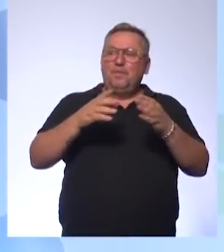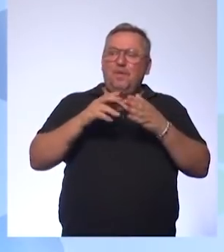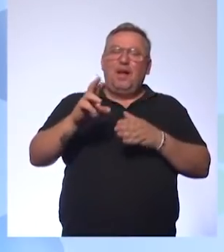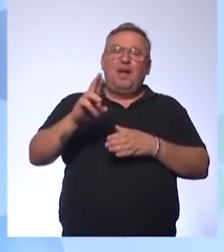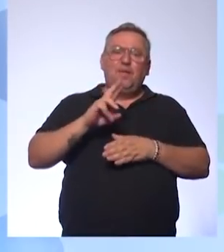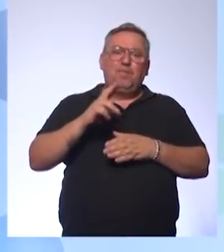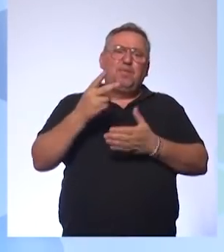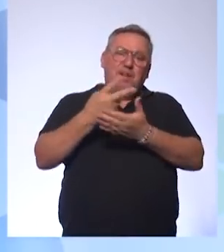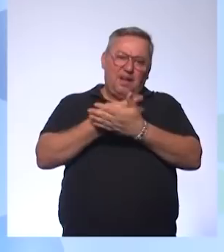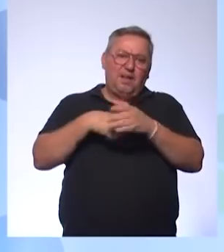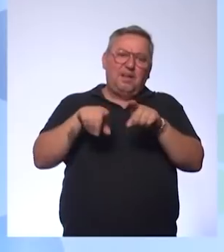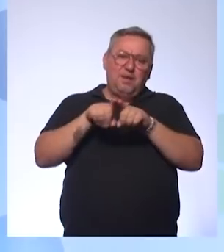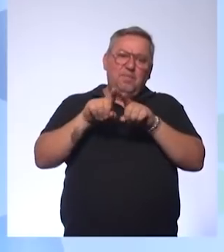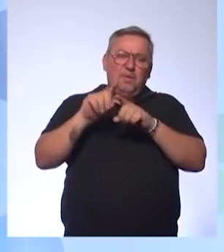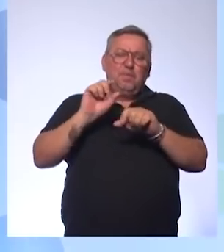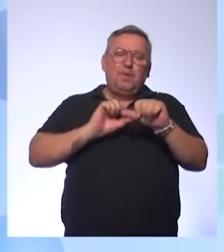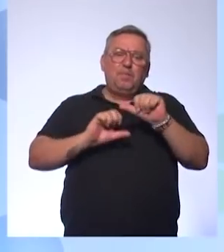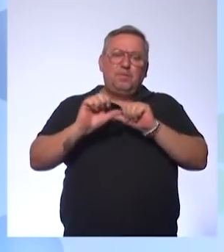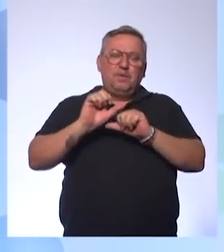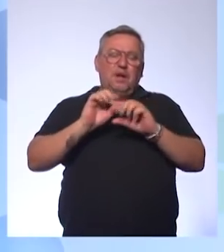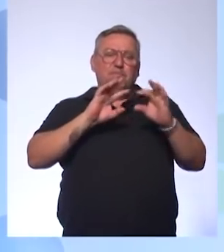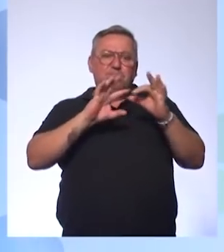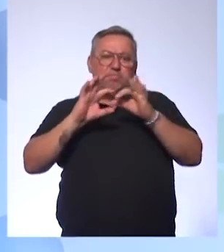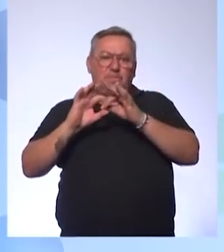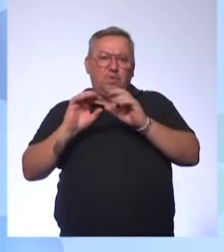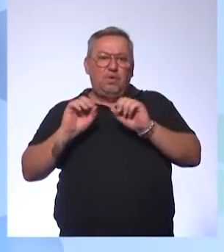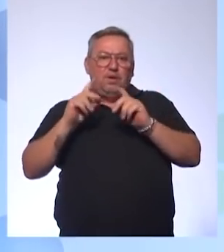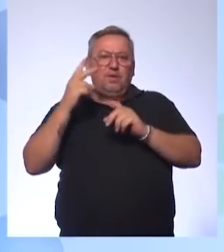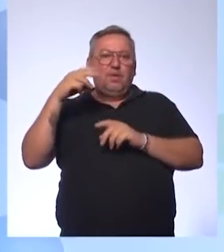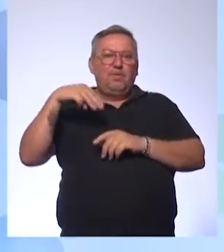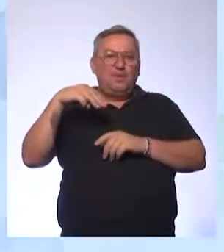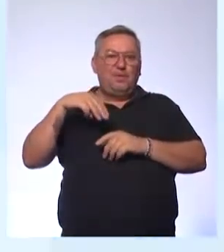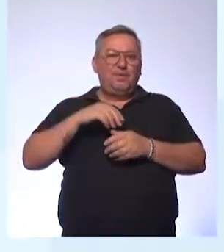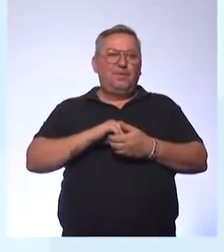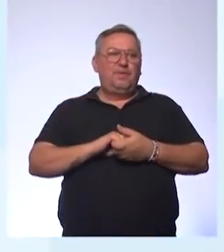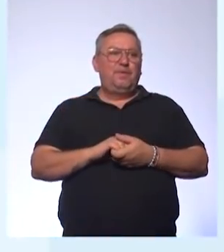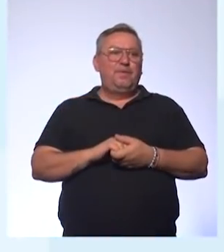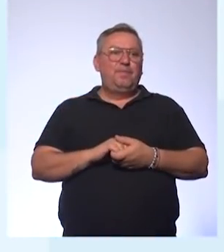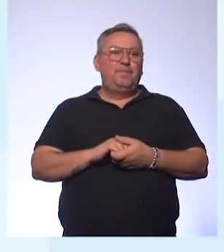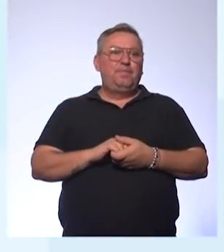respostas erradas para a gente poder aqui contextualizar, tá bom? 2 minutinhos.